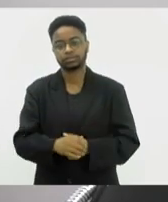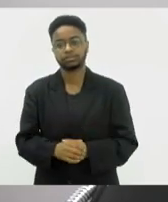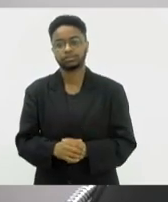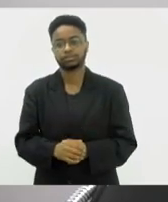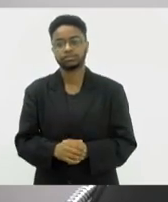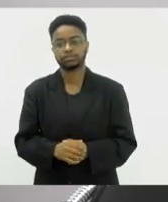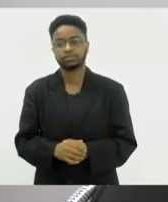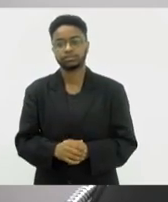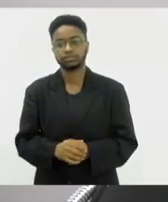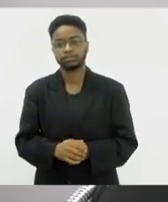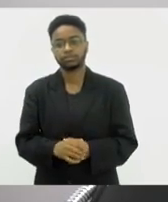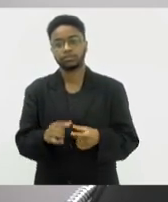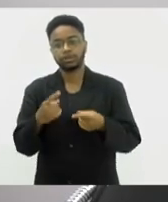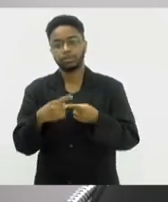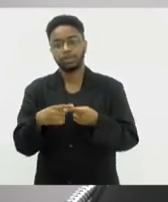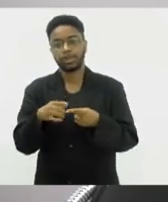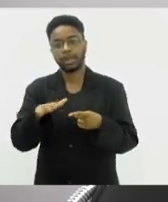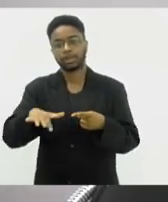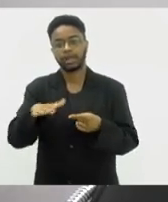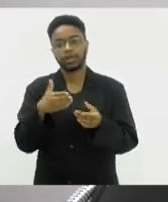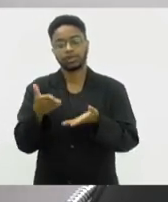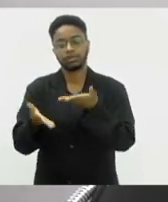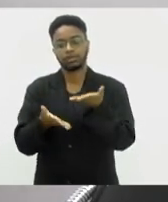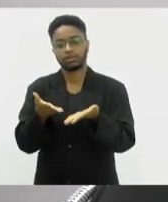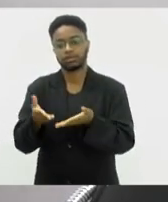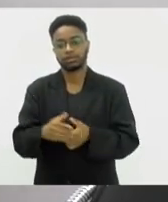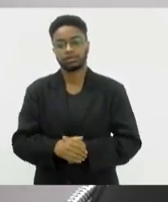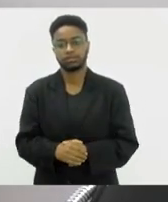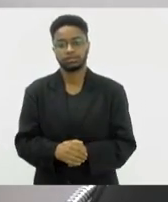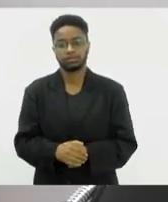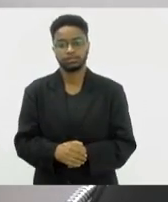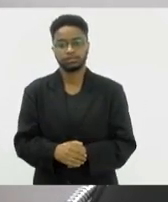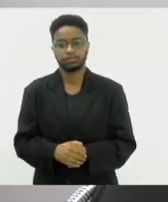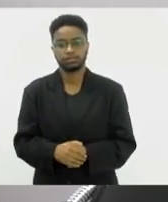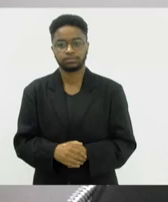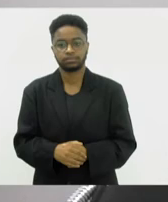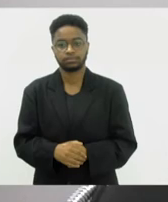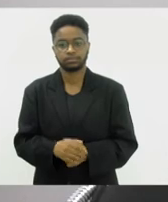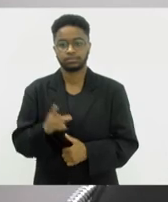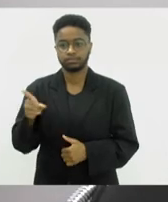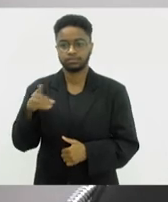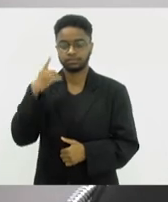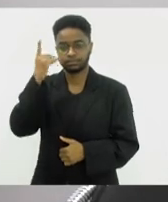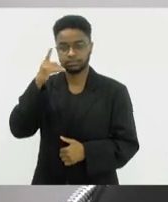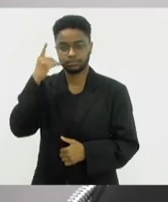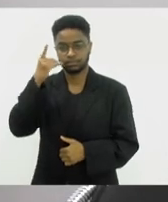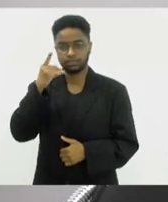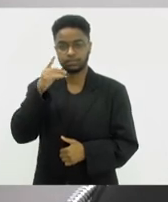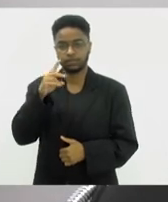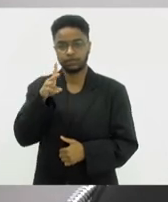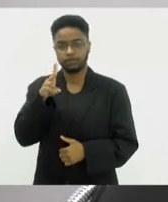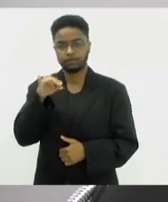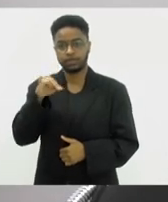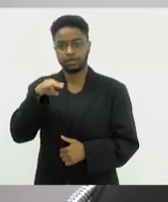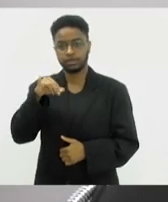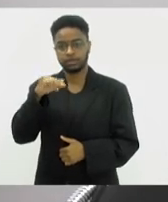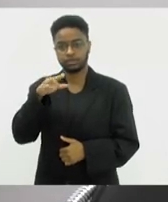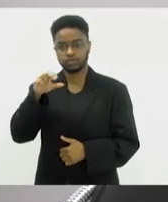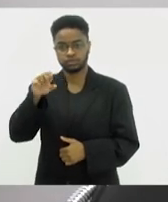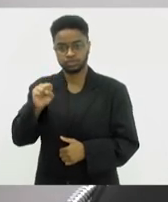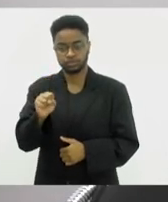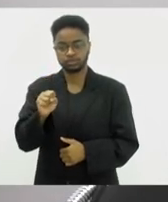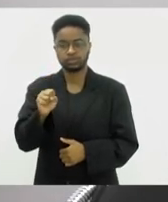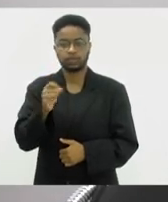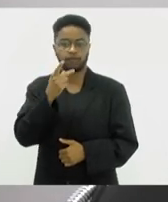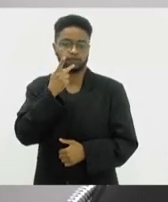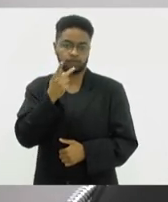é da parte do atendimento. O deputado Cozzolino levantou